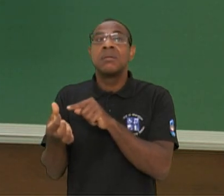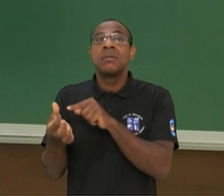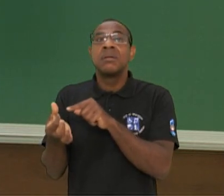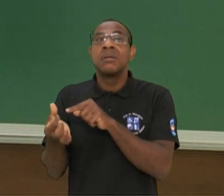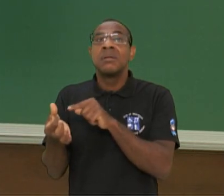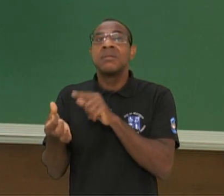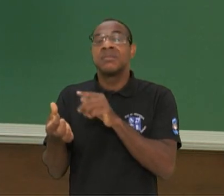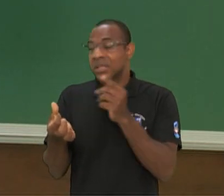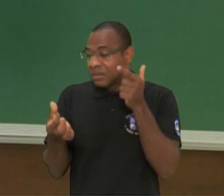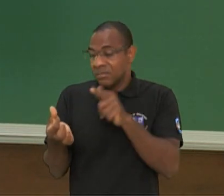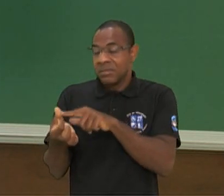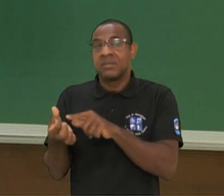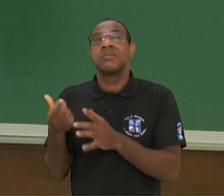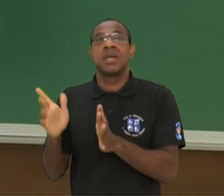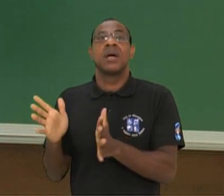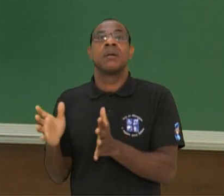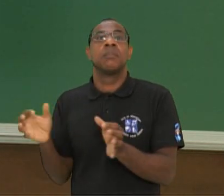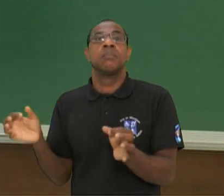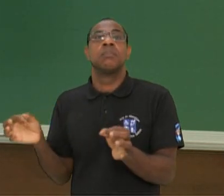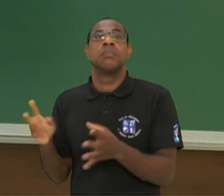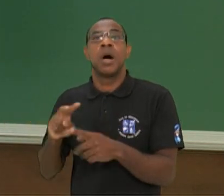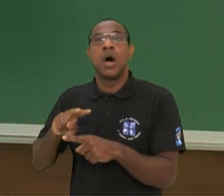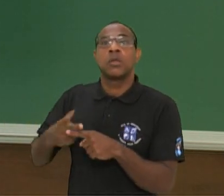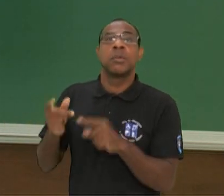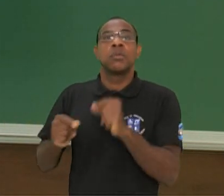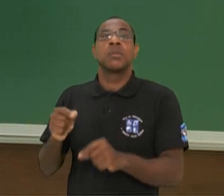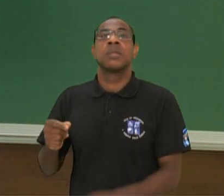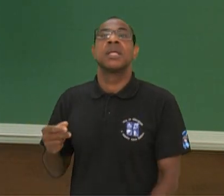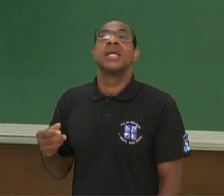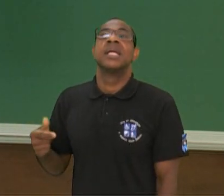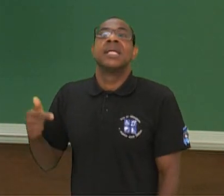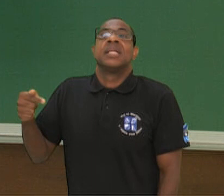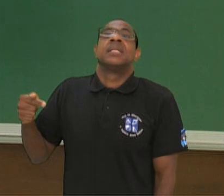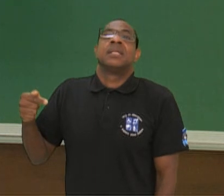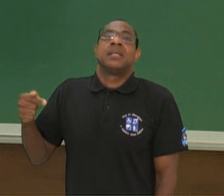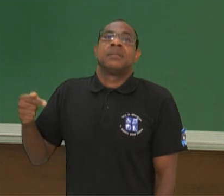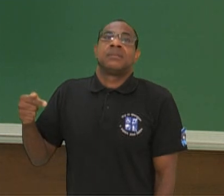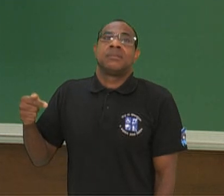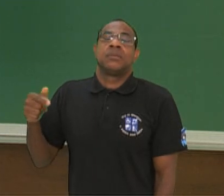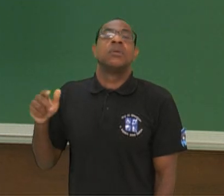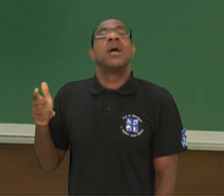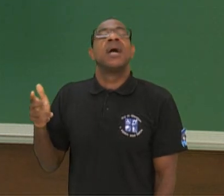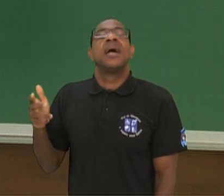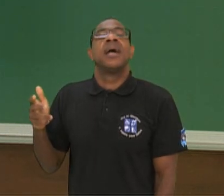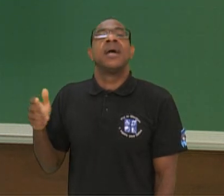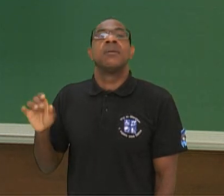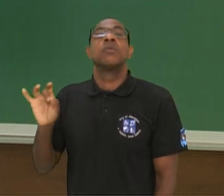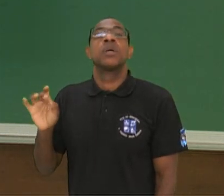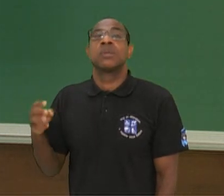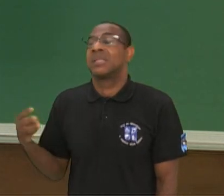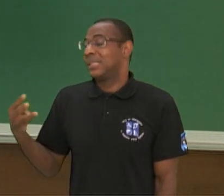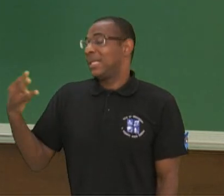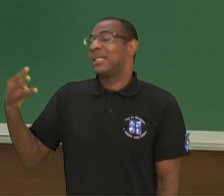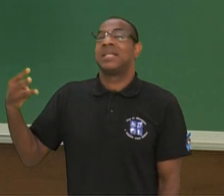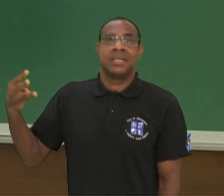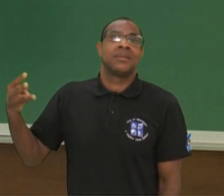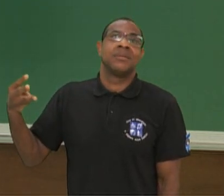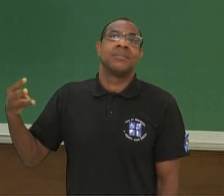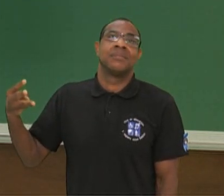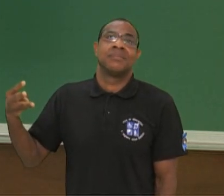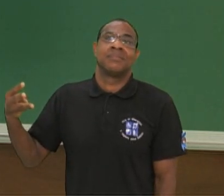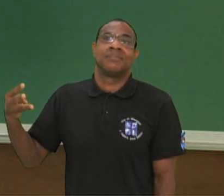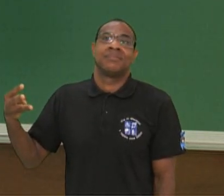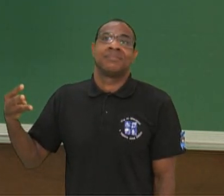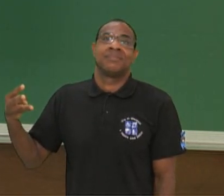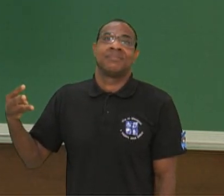o 7. Então, ele teria vencido o 3º set. Os sets sempre serão em números ímpares. Então, ele